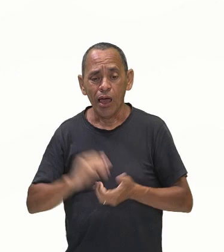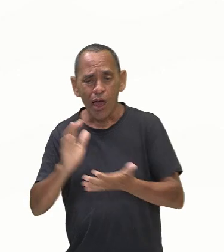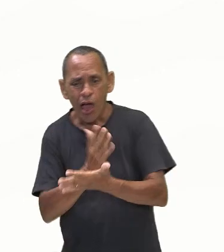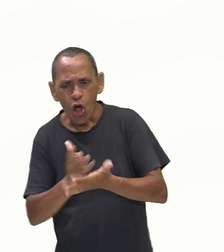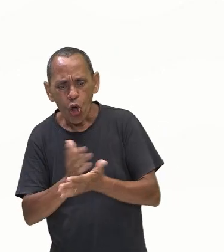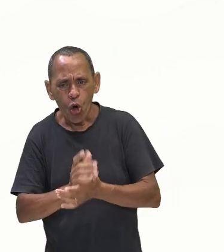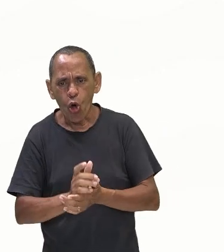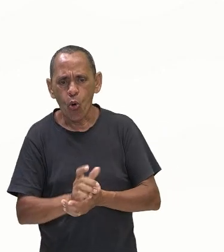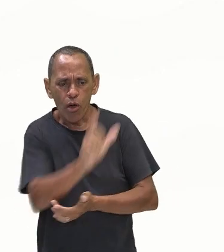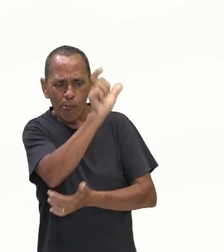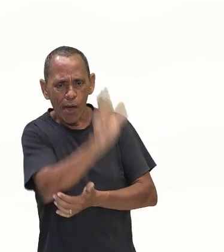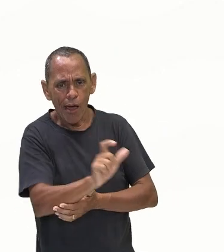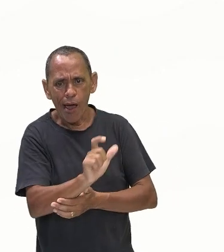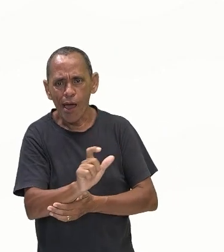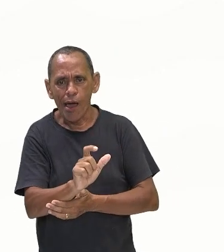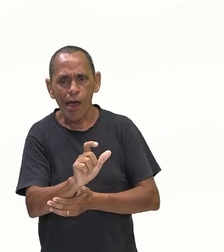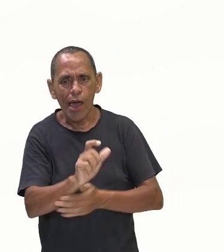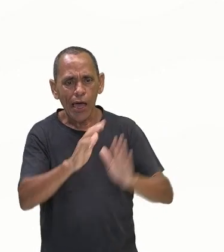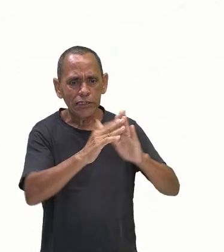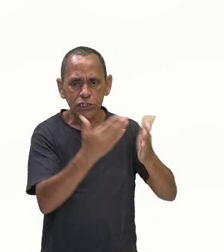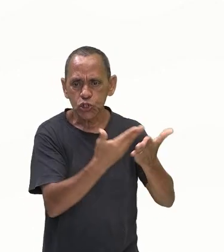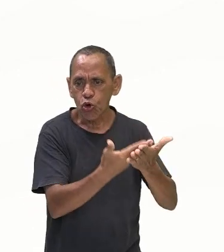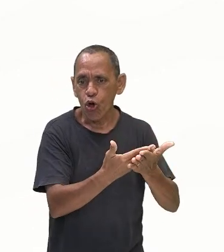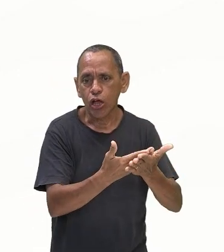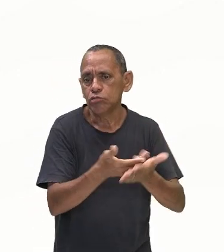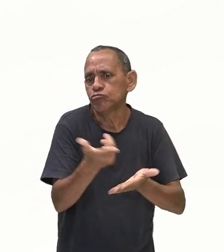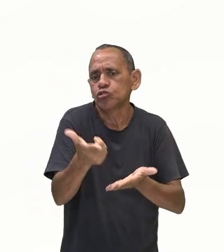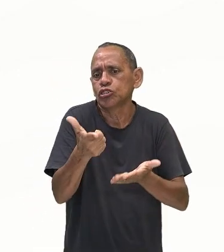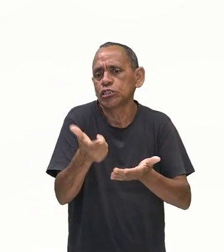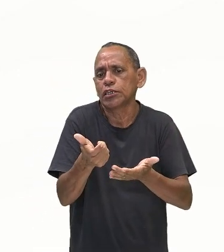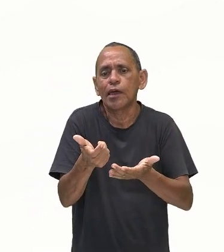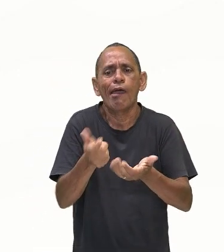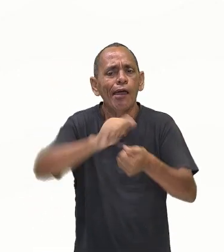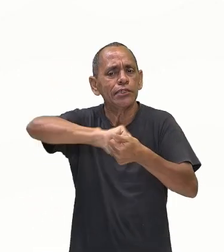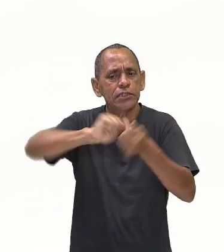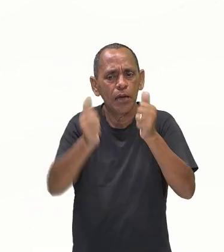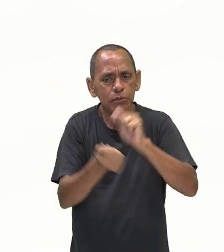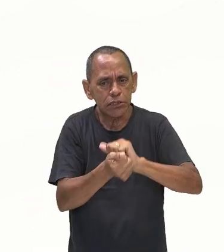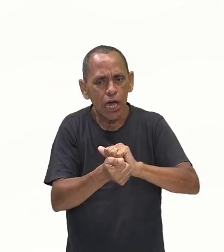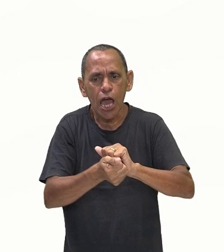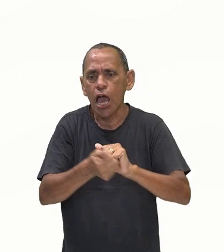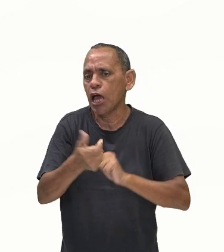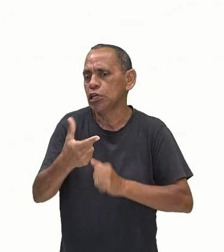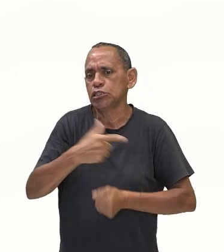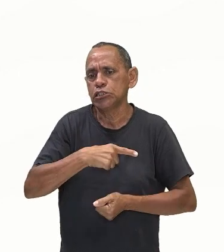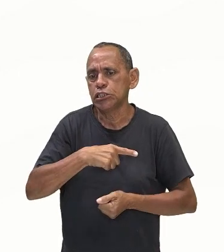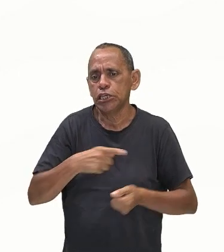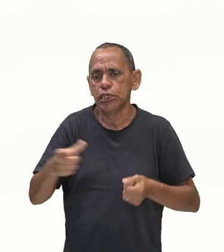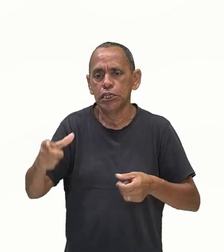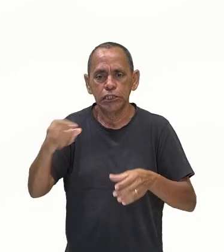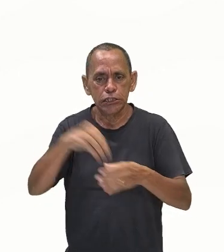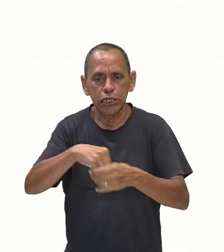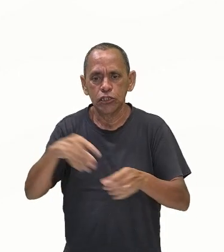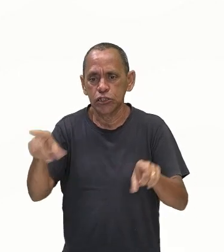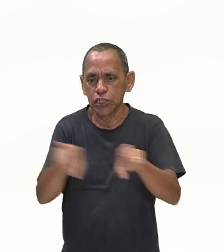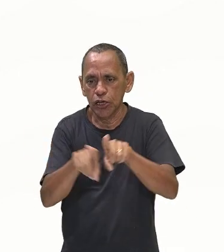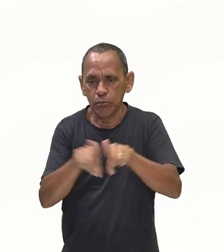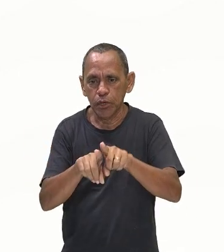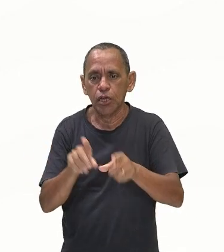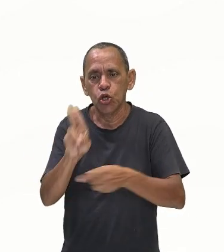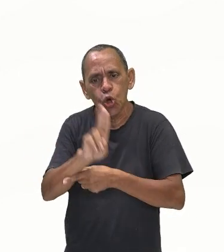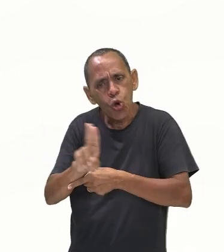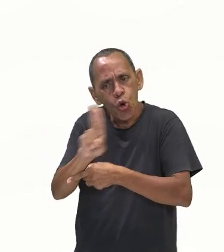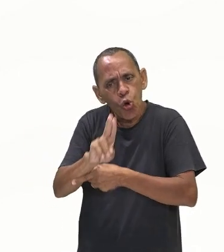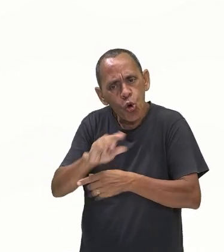serem adeptas, né? Não querem se adaptar ou não querem adquirir, não querem ter o uso de Libras aí dentro